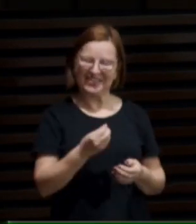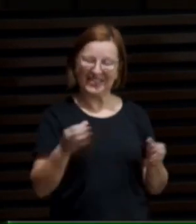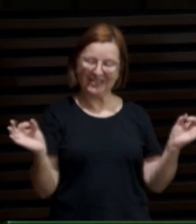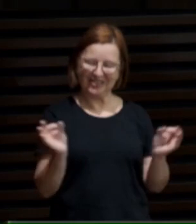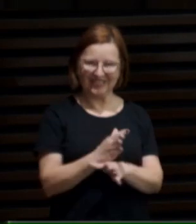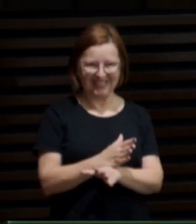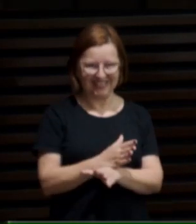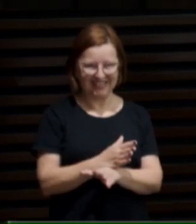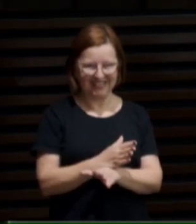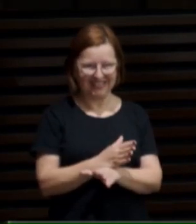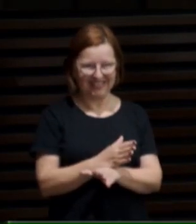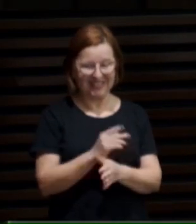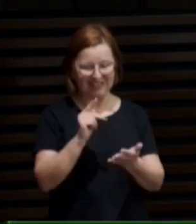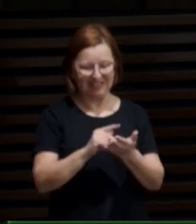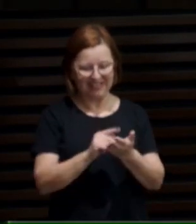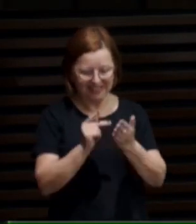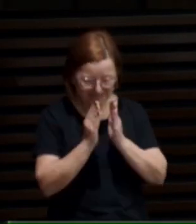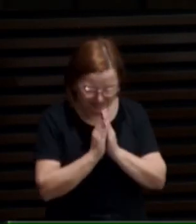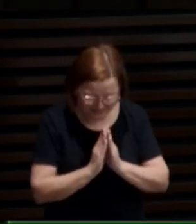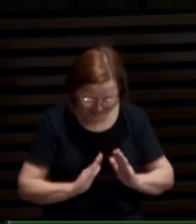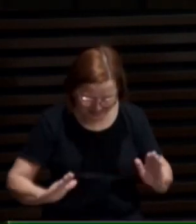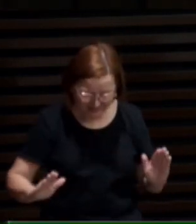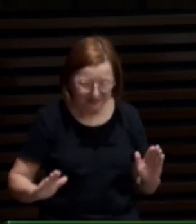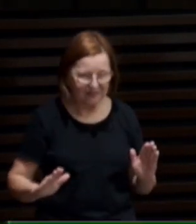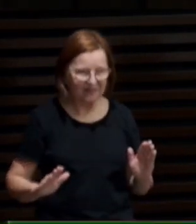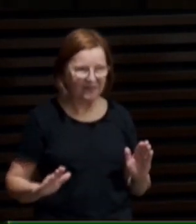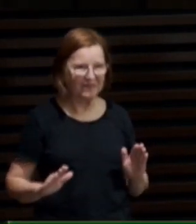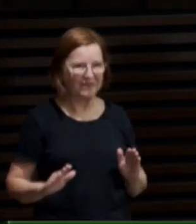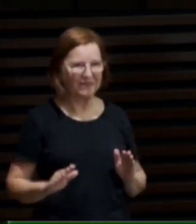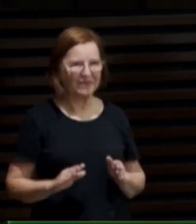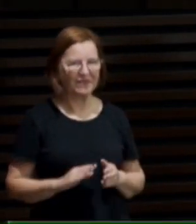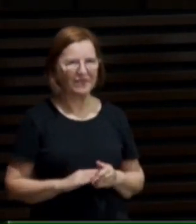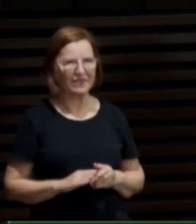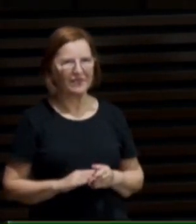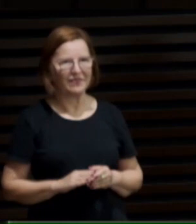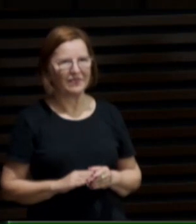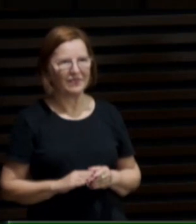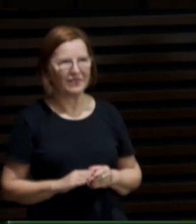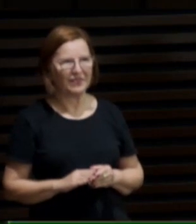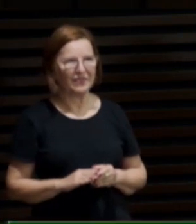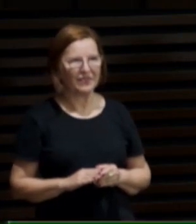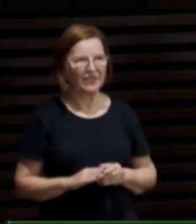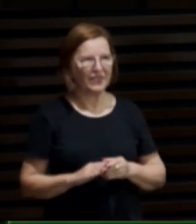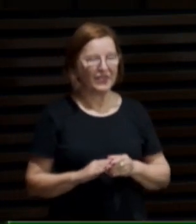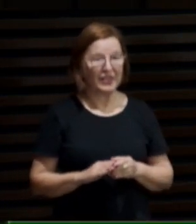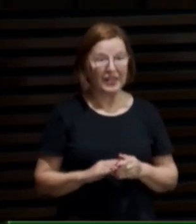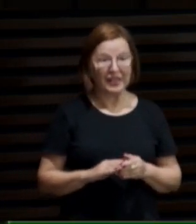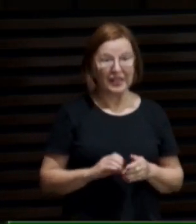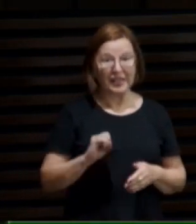por inteiro, como verdadeira adoração. Quando nós tivermos a consciência disso, a nossa reunião será